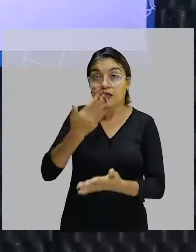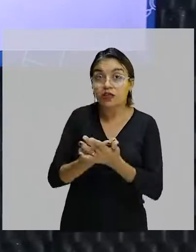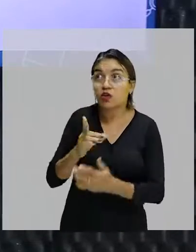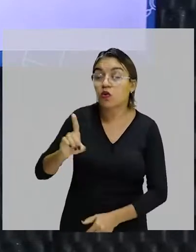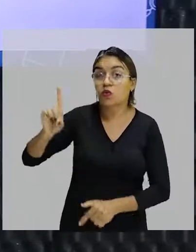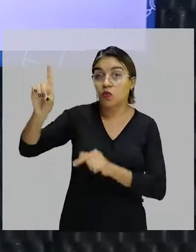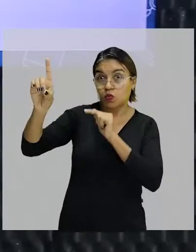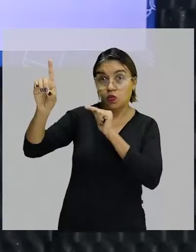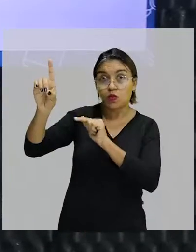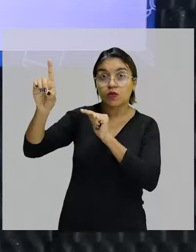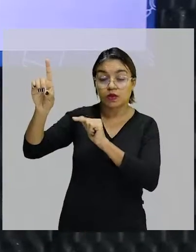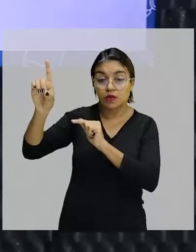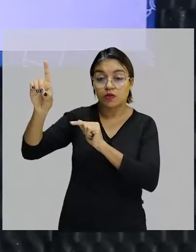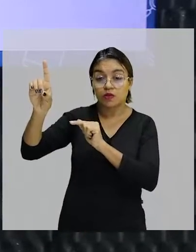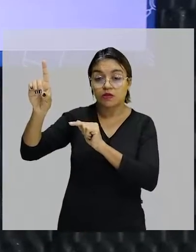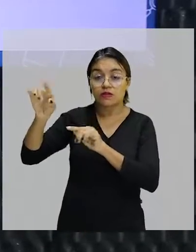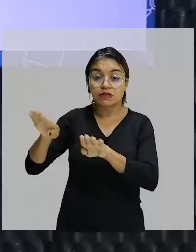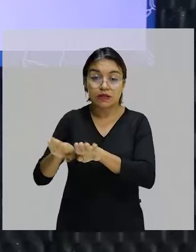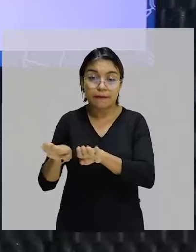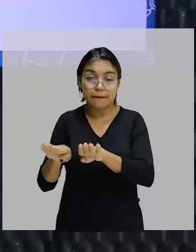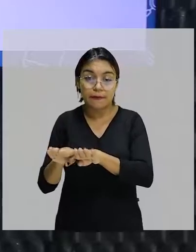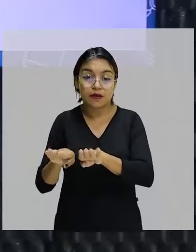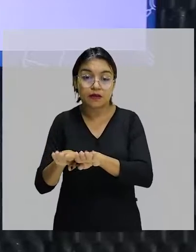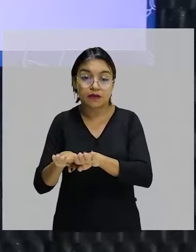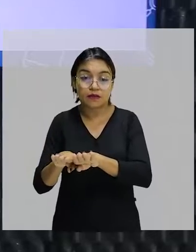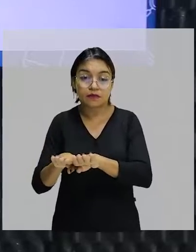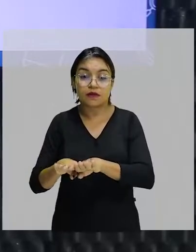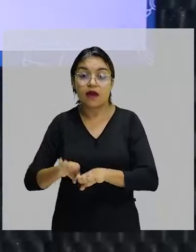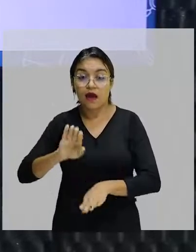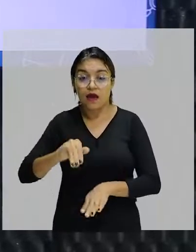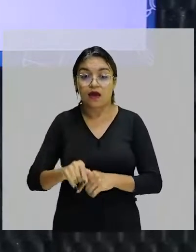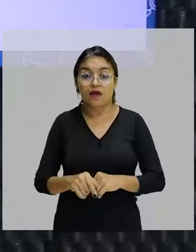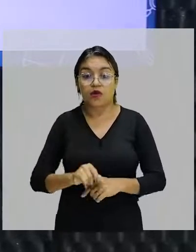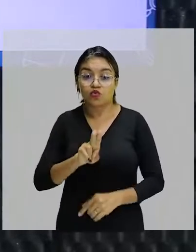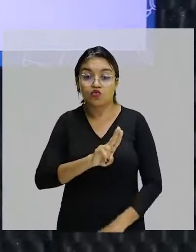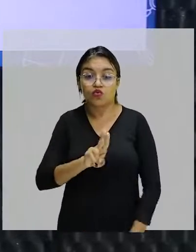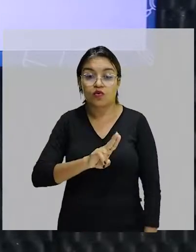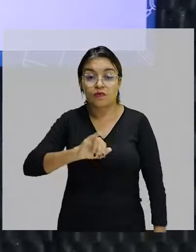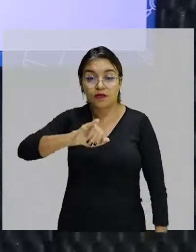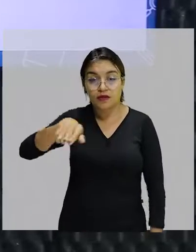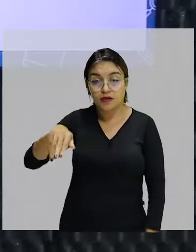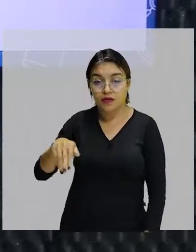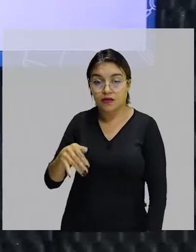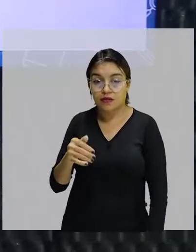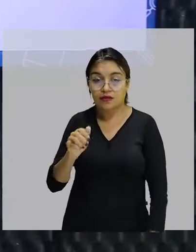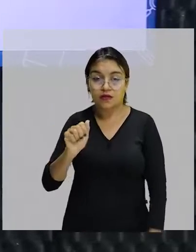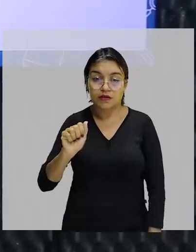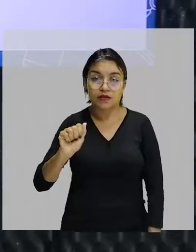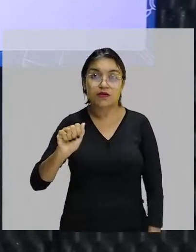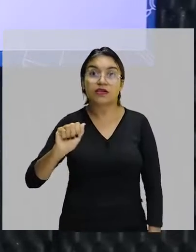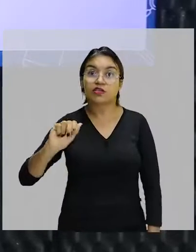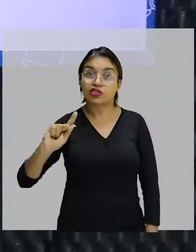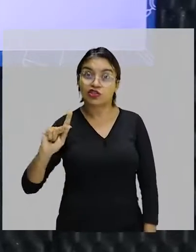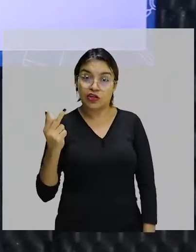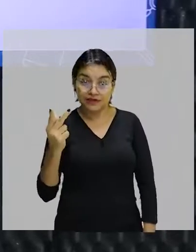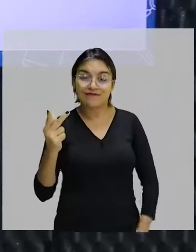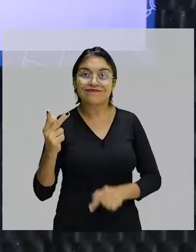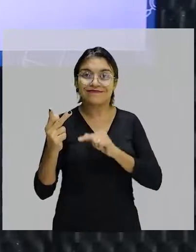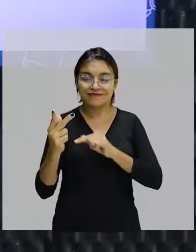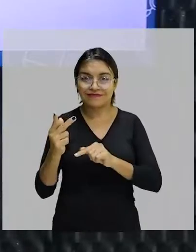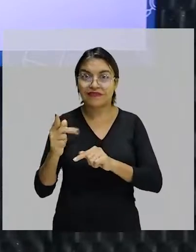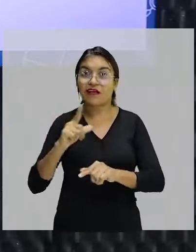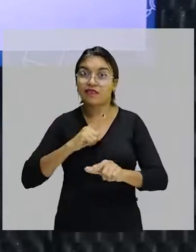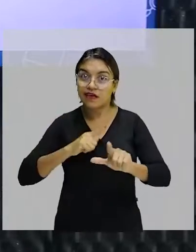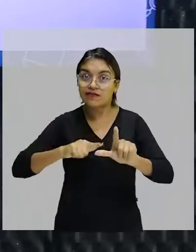duas noções e ele é chamado de Jah. Por isso que nas letras de música, vocês devem saber disso, nas letras de música